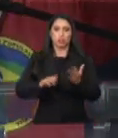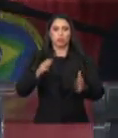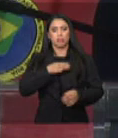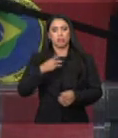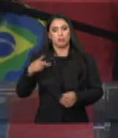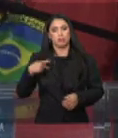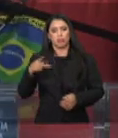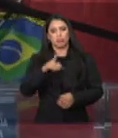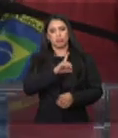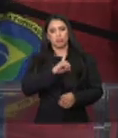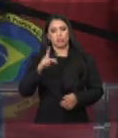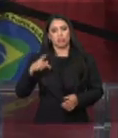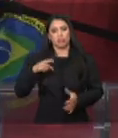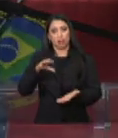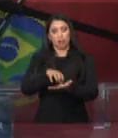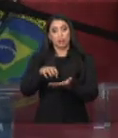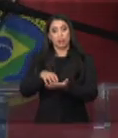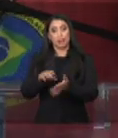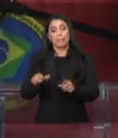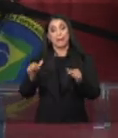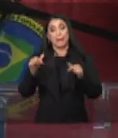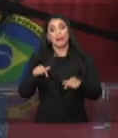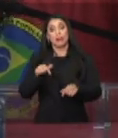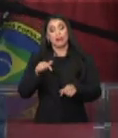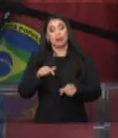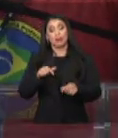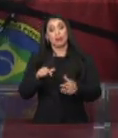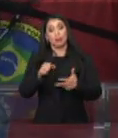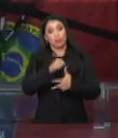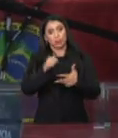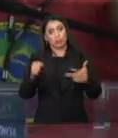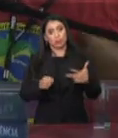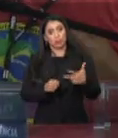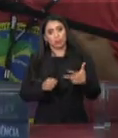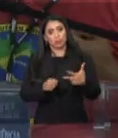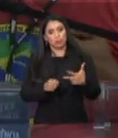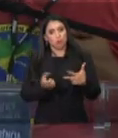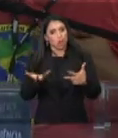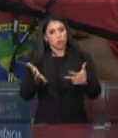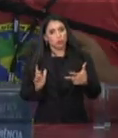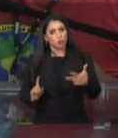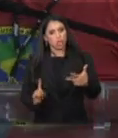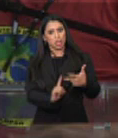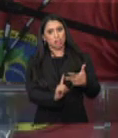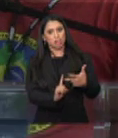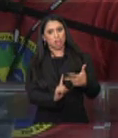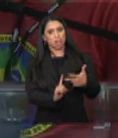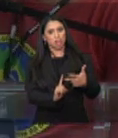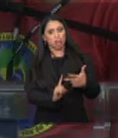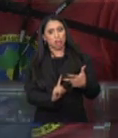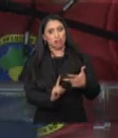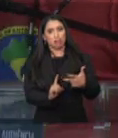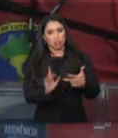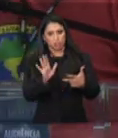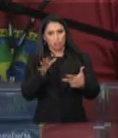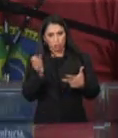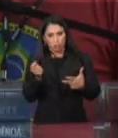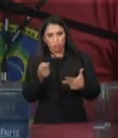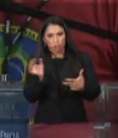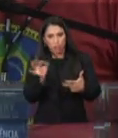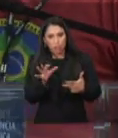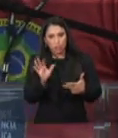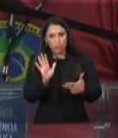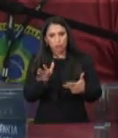defensoria entidade estão lá mas nós falamos por poder público que vocês têm que estar porque o poder público não queria estar já já tô concluindo já tô concluindo